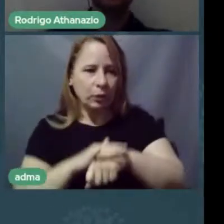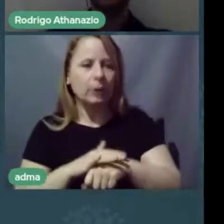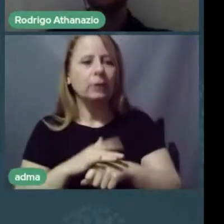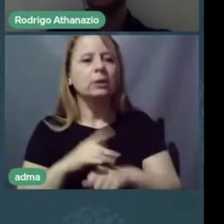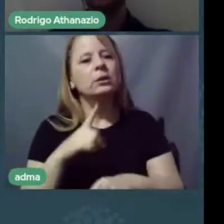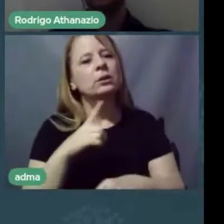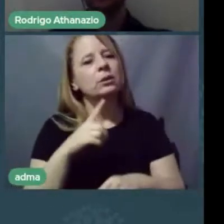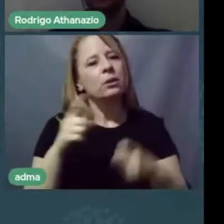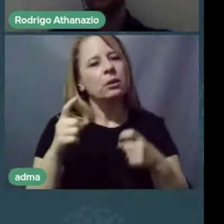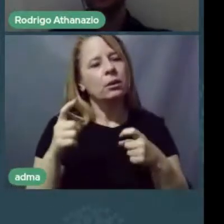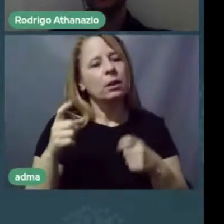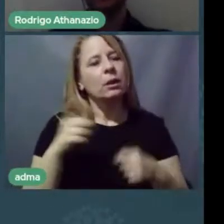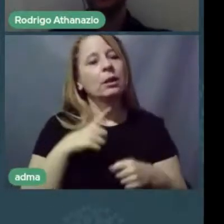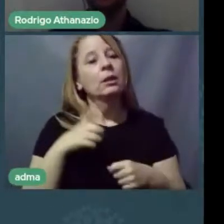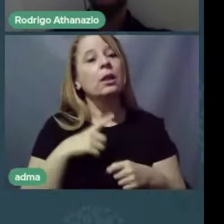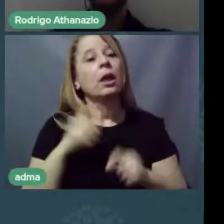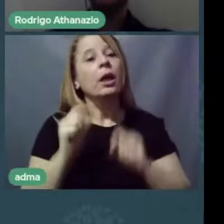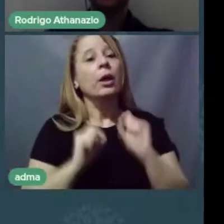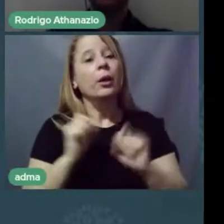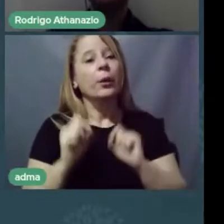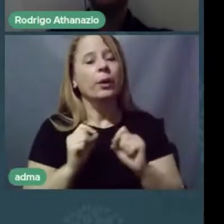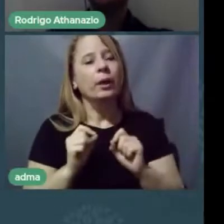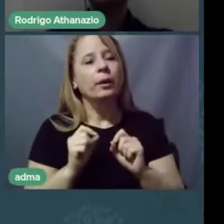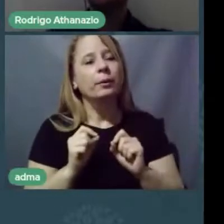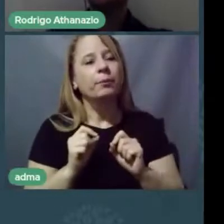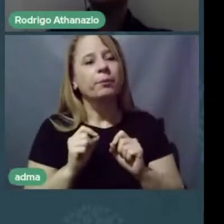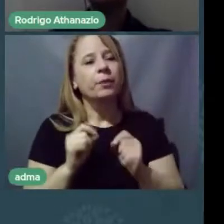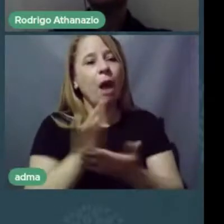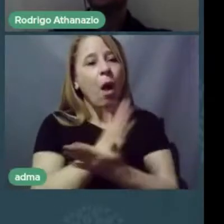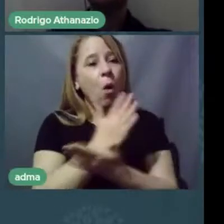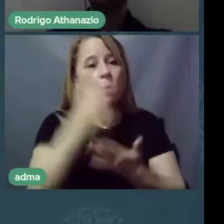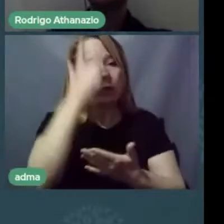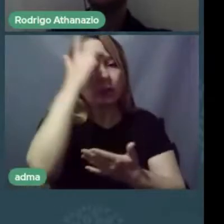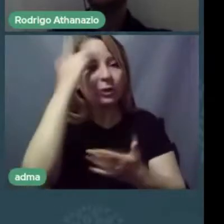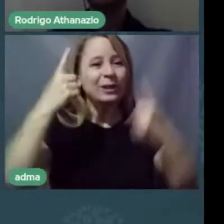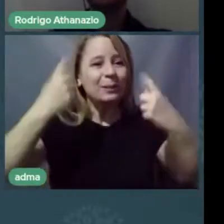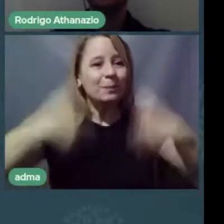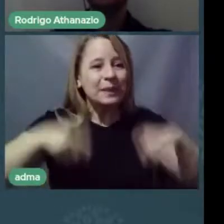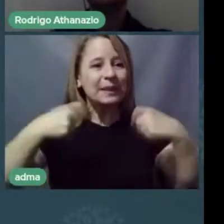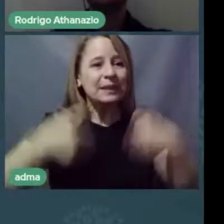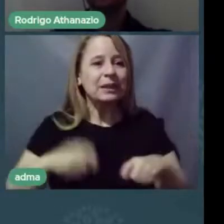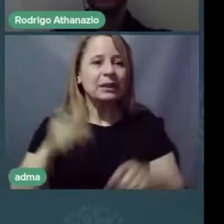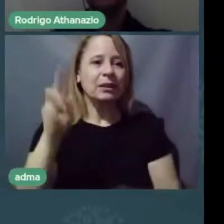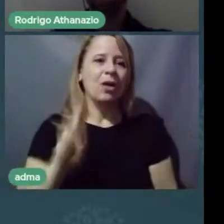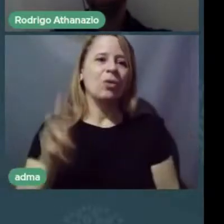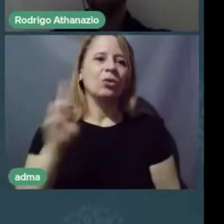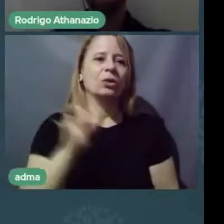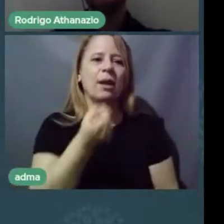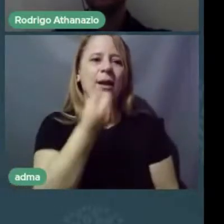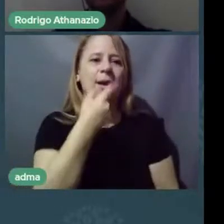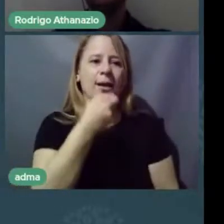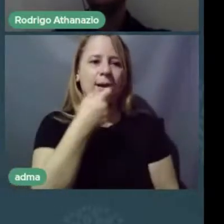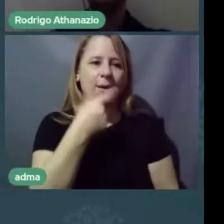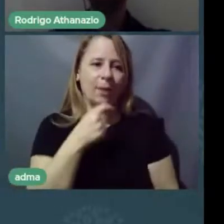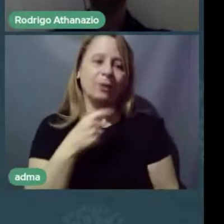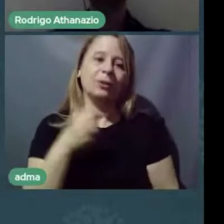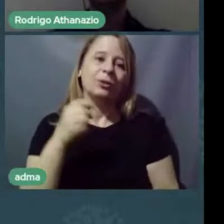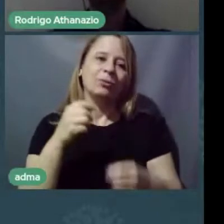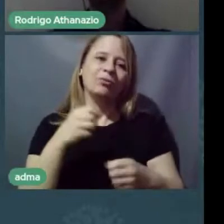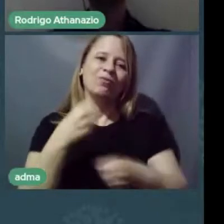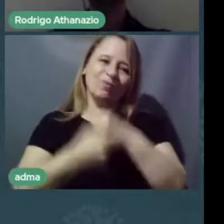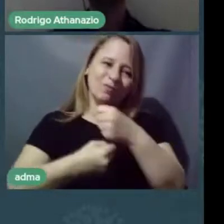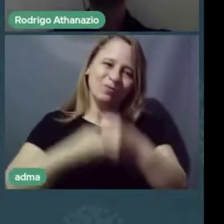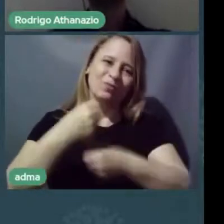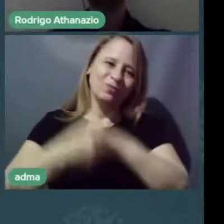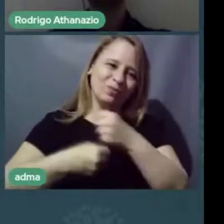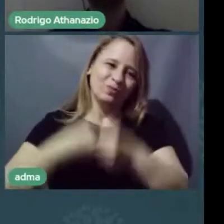na medicina, seja pulmonares, reumatológicas, alguns pacientes precisam usar essas drogas orais por longos períodos. A gente